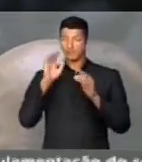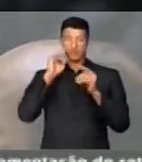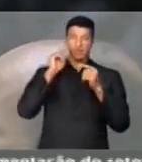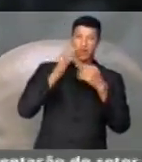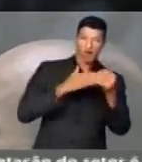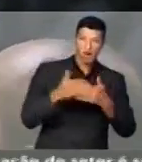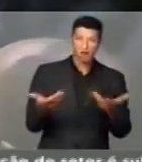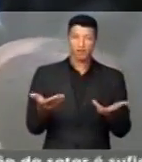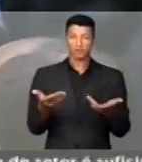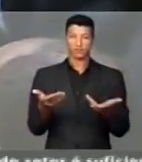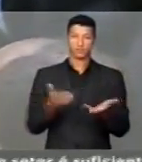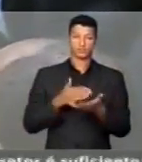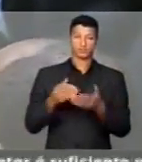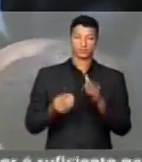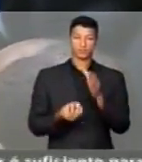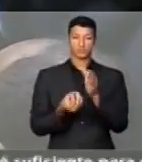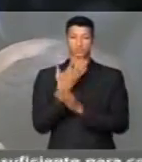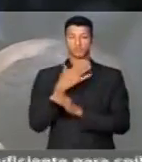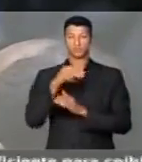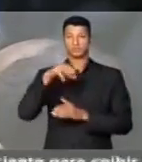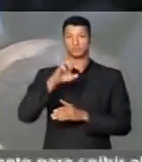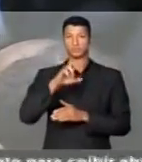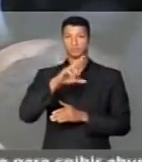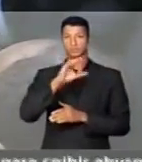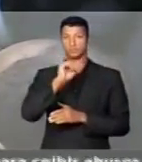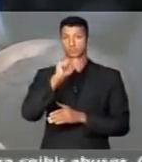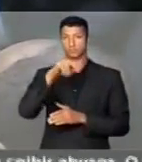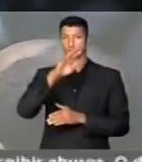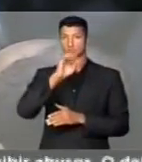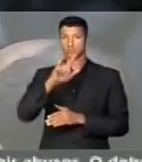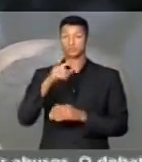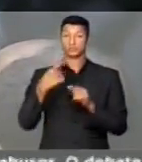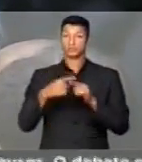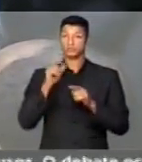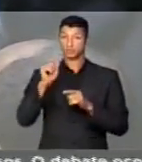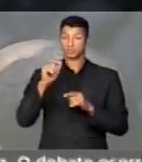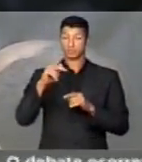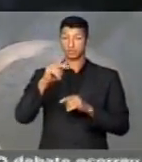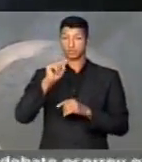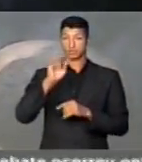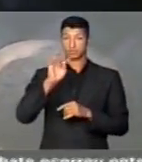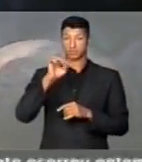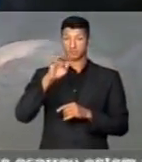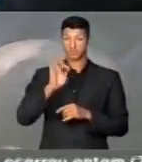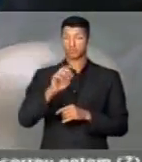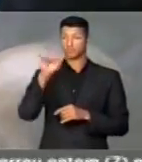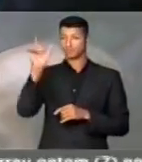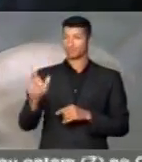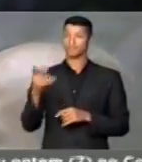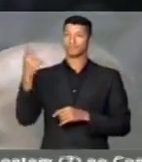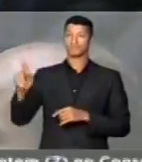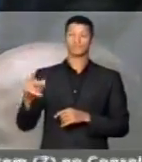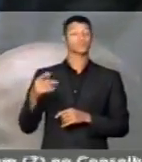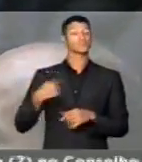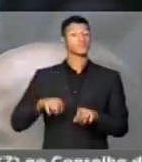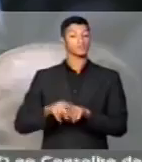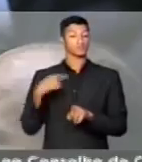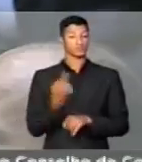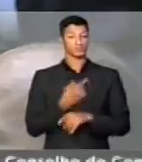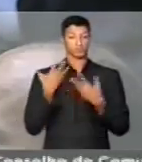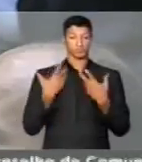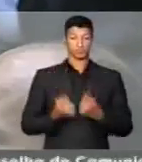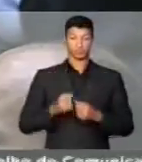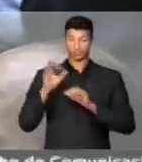objeto de produção mercantil, porque quem está com a patente, inclusive, são eles. Então, nós